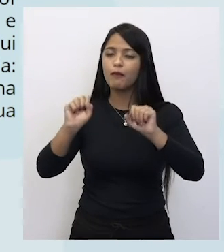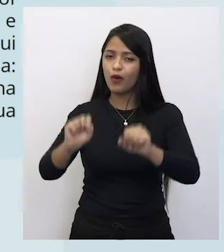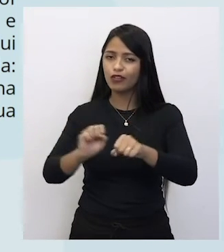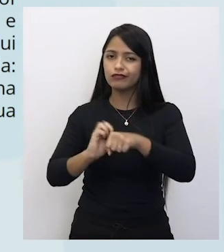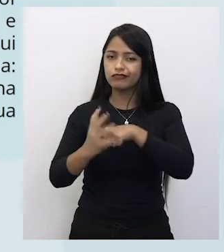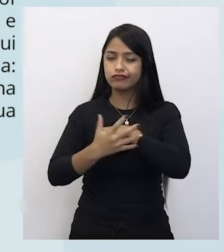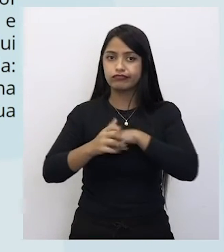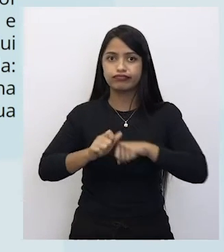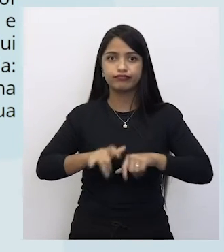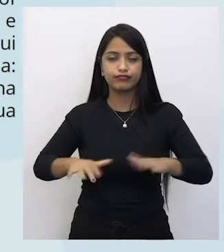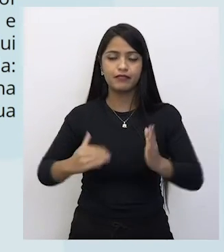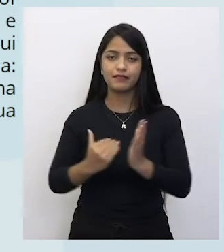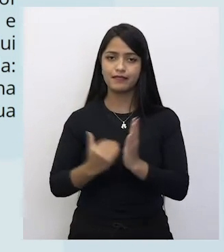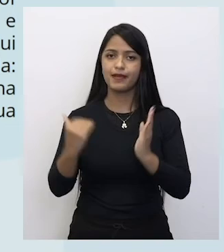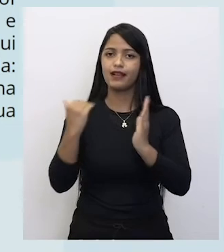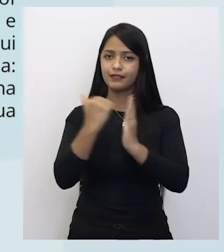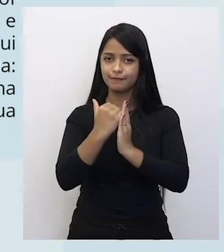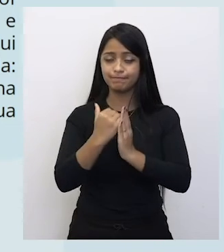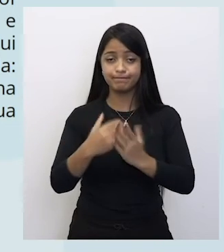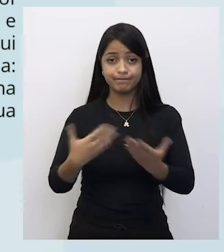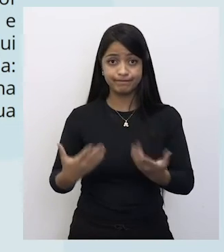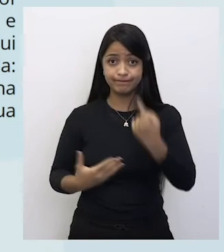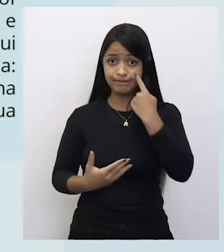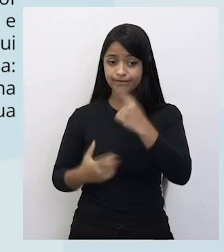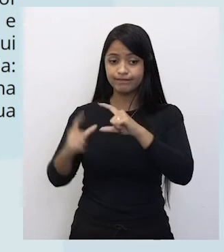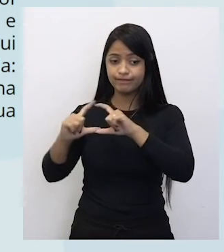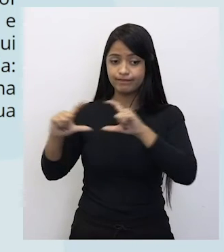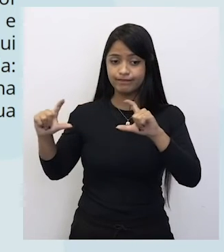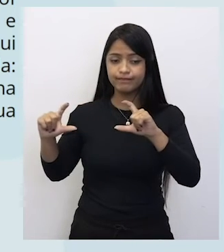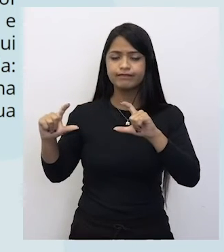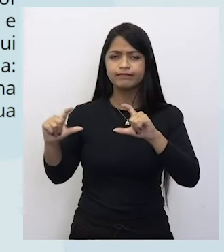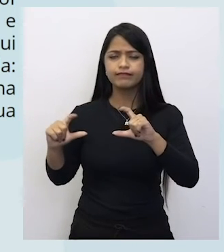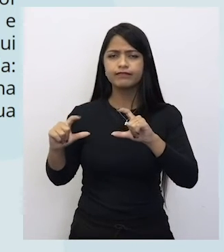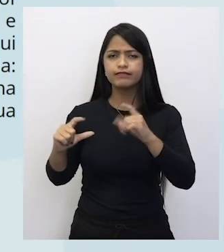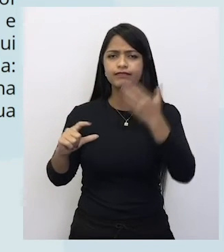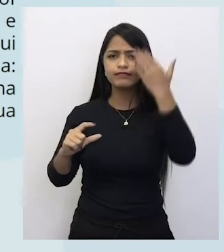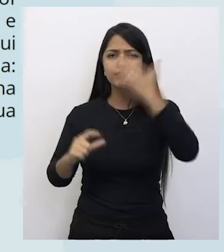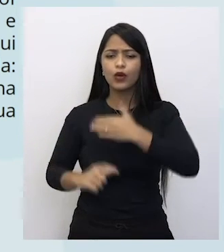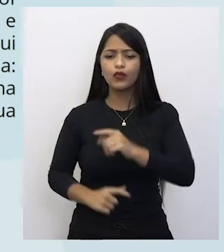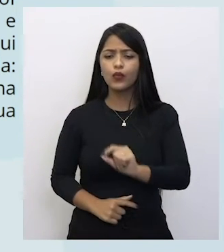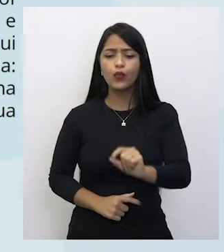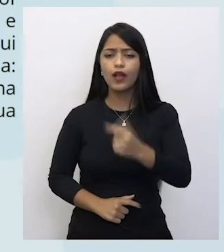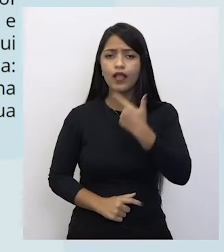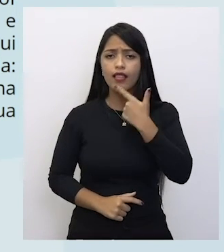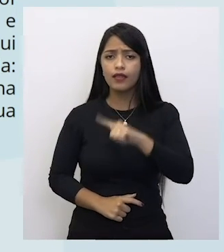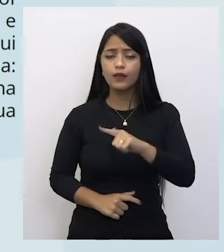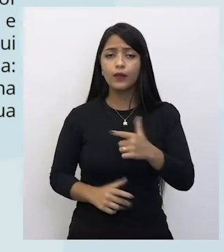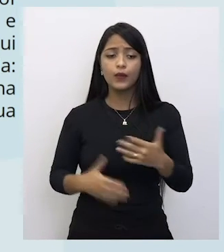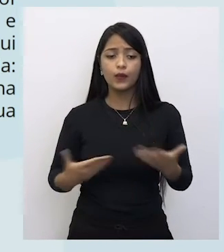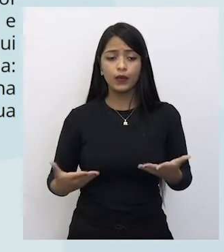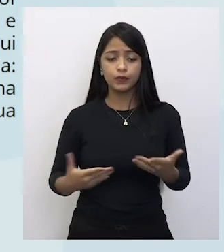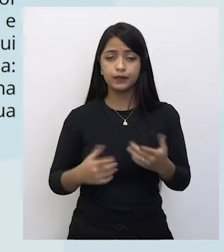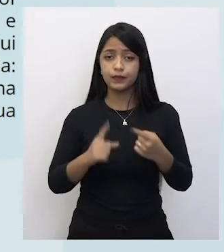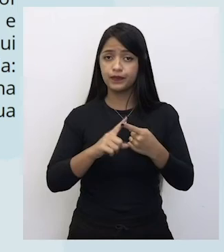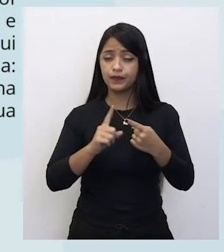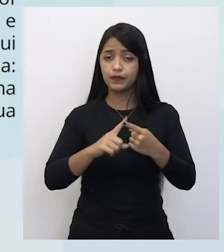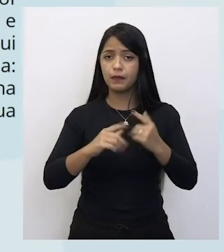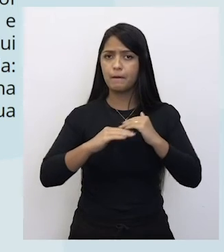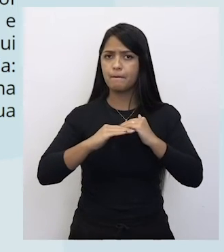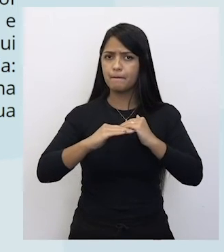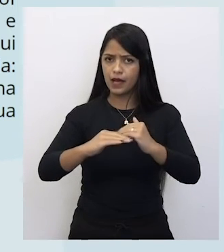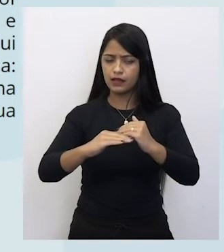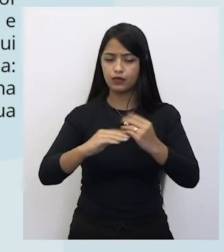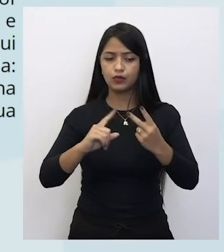do coronavírus. Esse trecho confirma que o registro da língua está de acordo com a norma padrão,